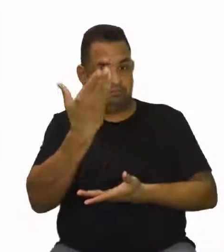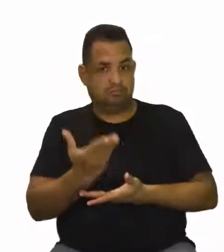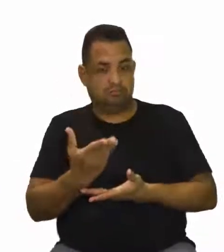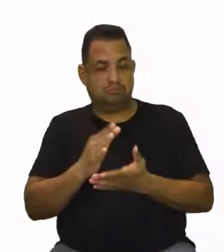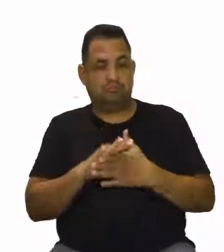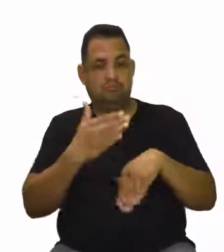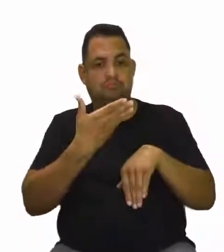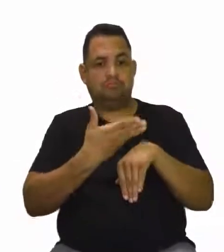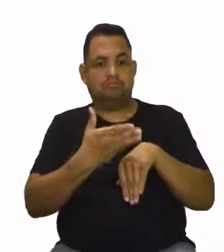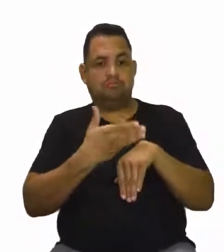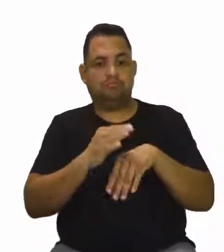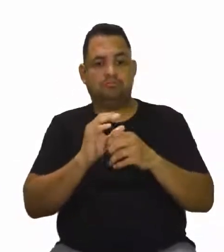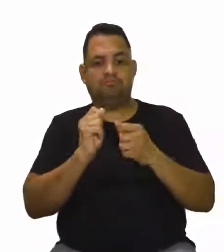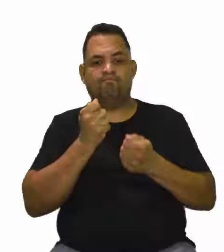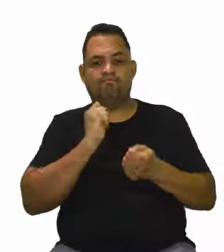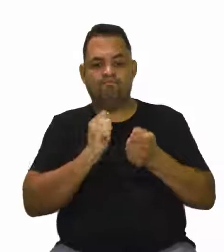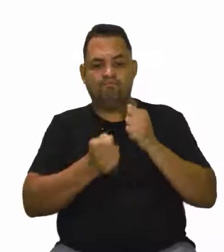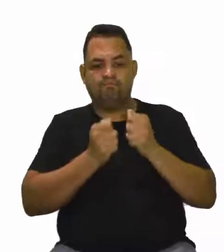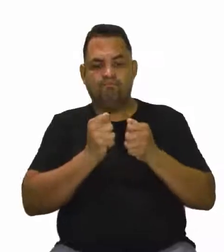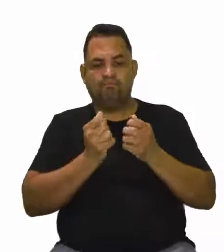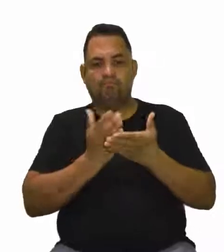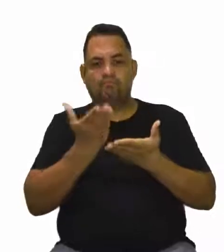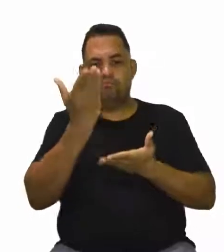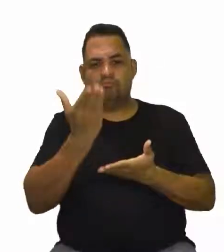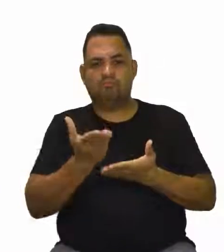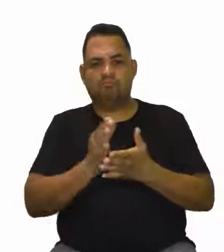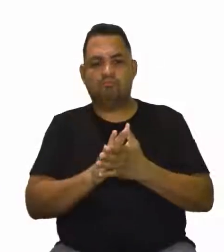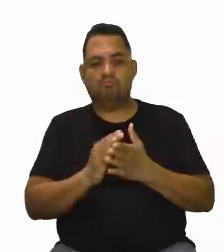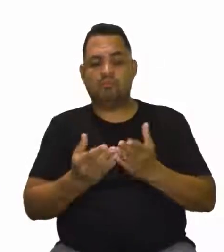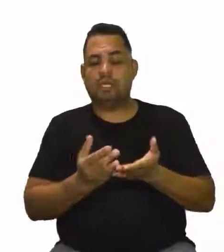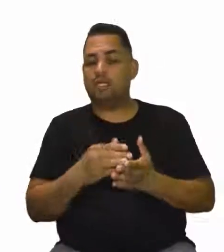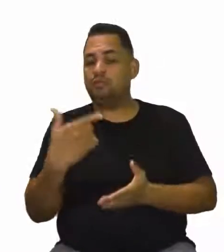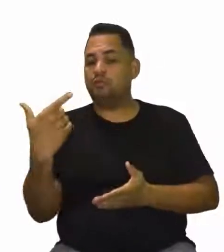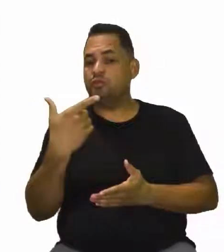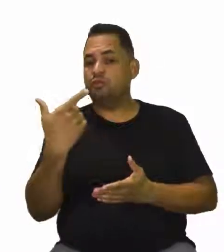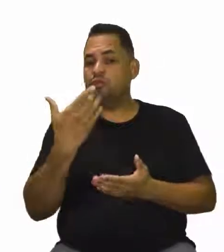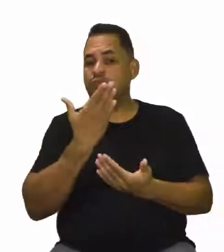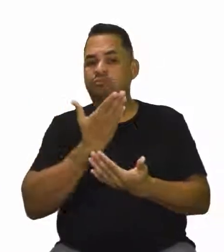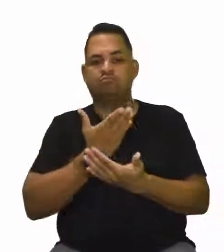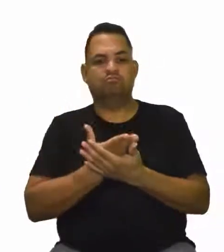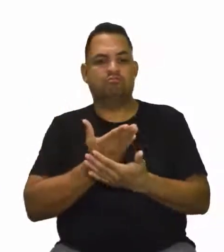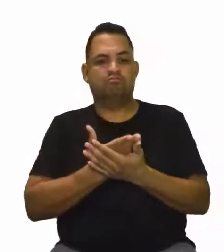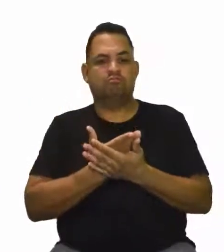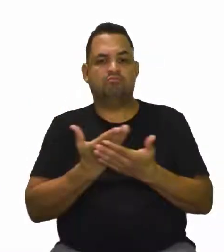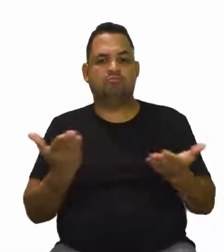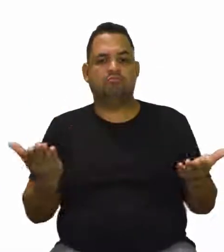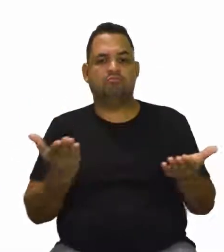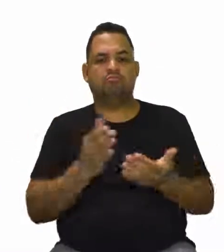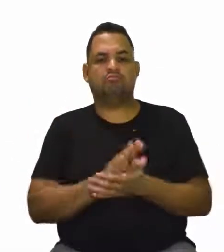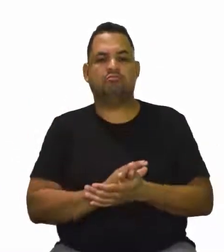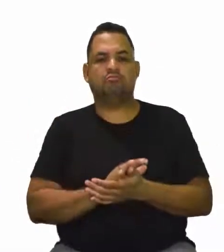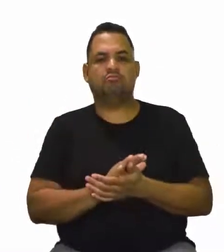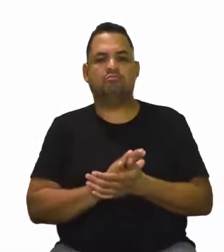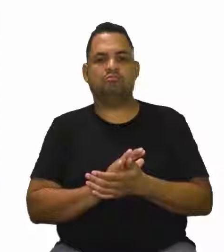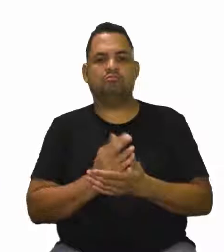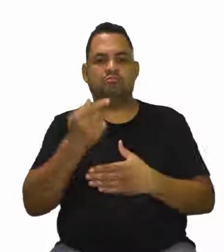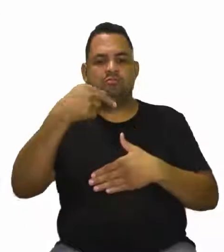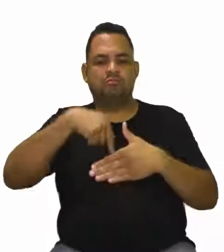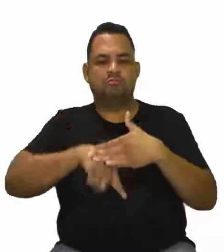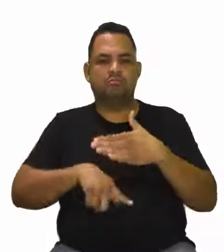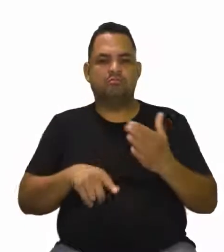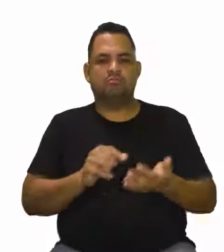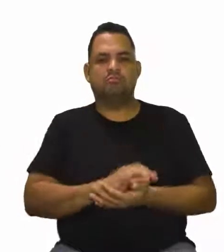o treinamento funcional vai vir aqui no segundo momento da nossa aula de uma forma mais